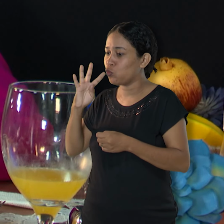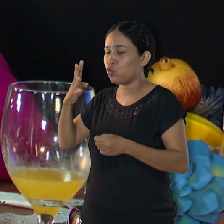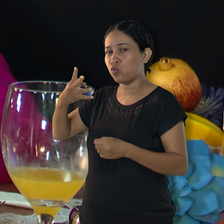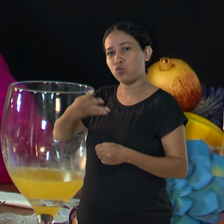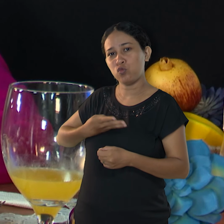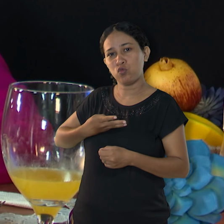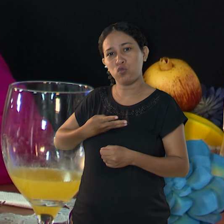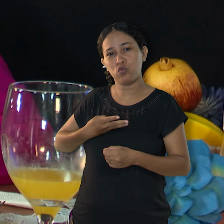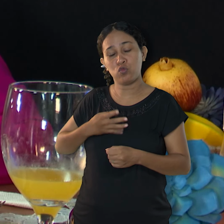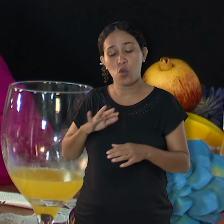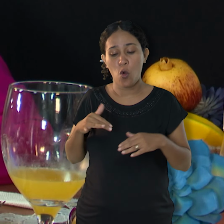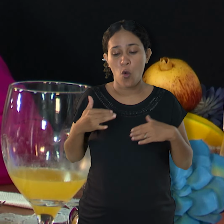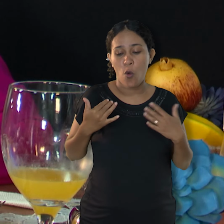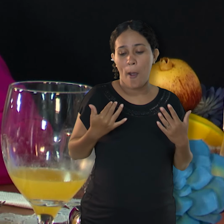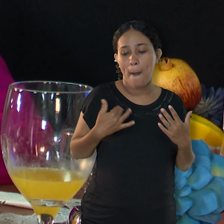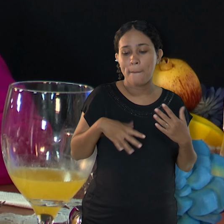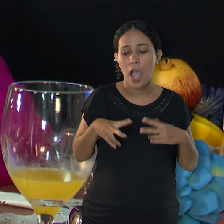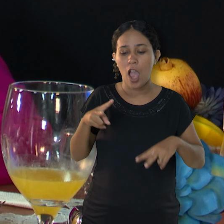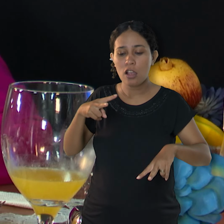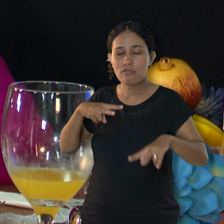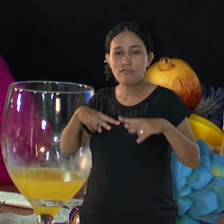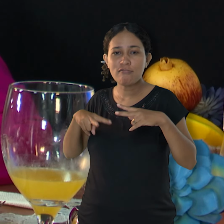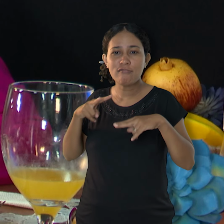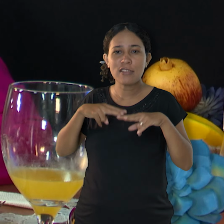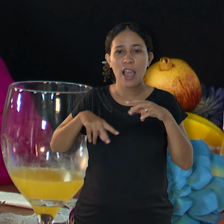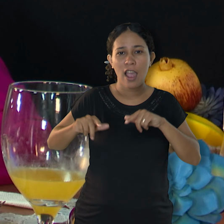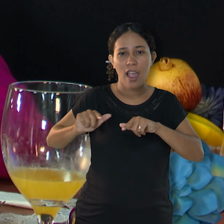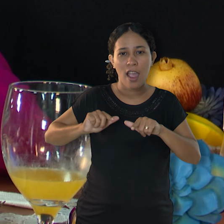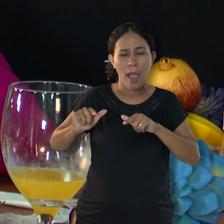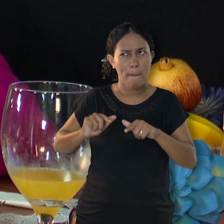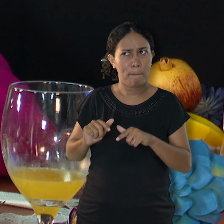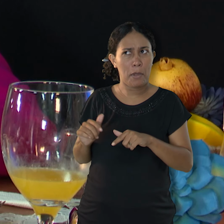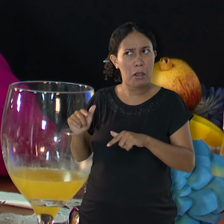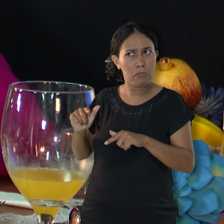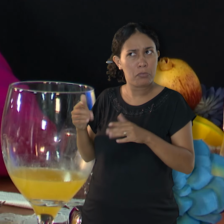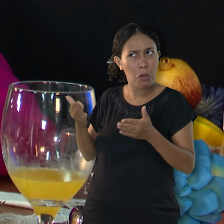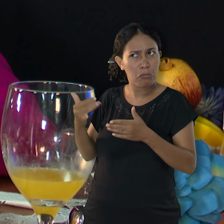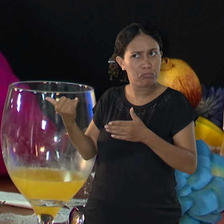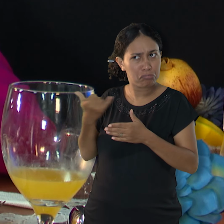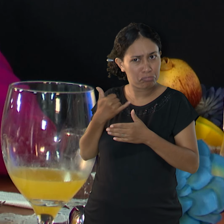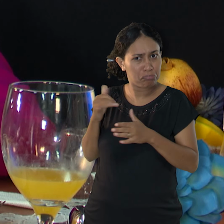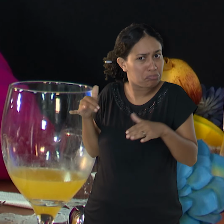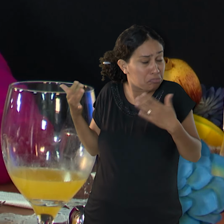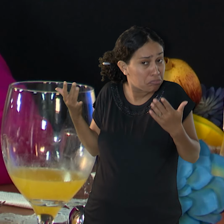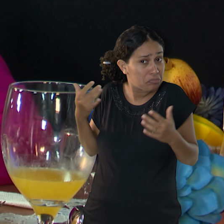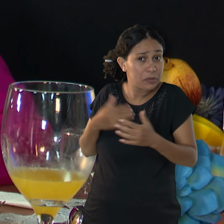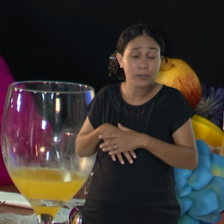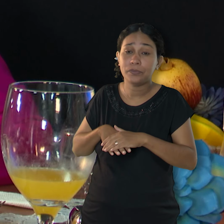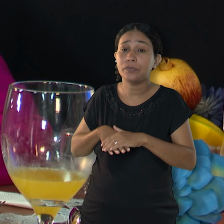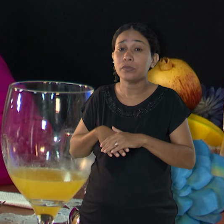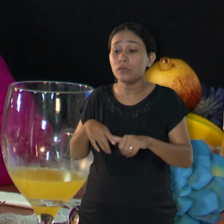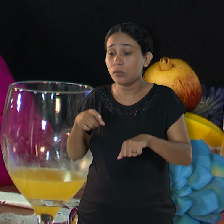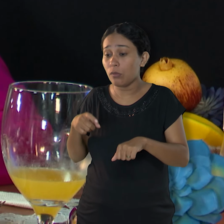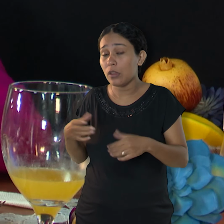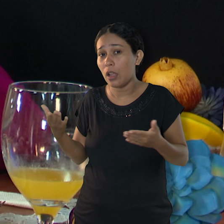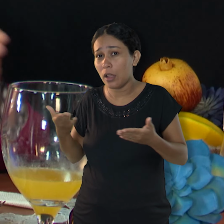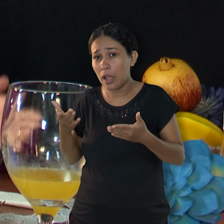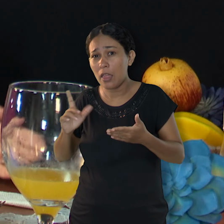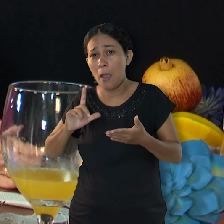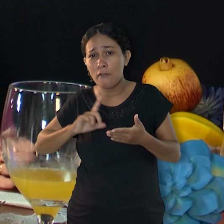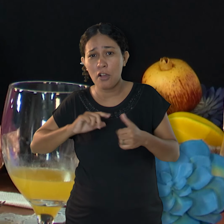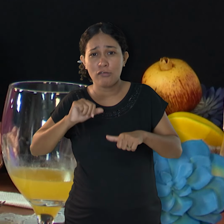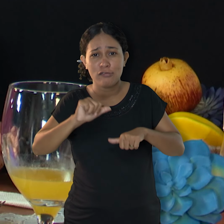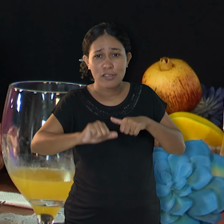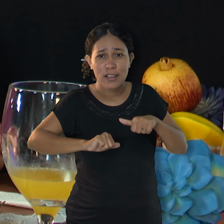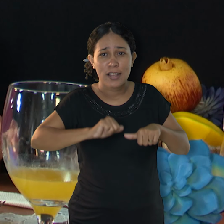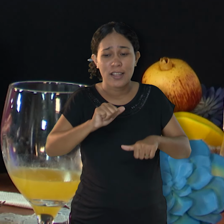e viram o trabalho, tudo, pelo menos o que chega a mim hoje, é que houve uma mudança em relação a isso, né? Então,